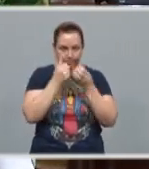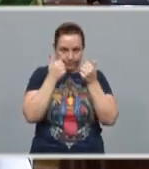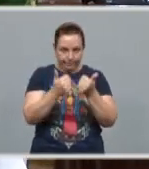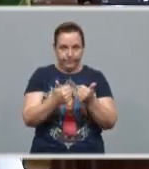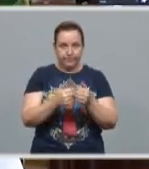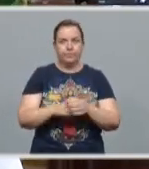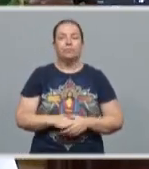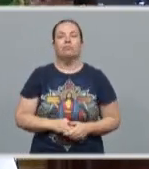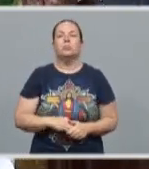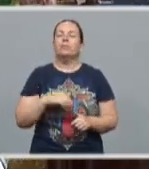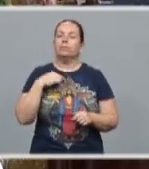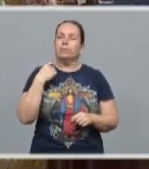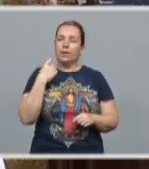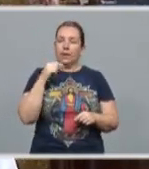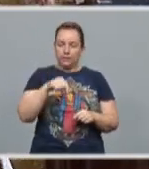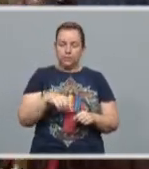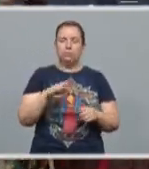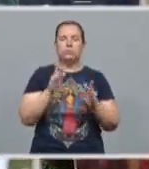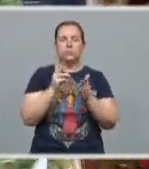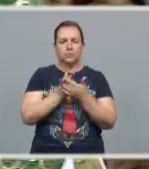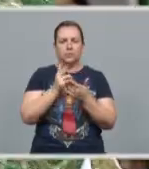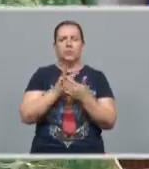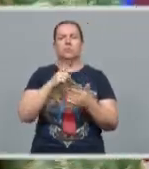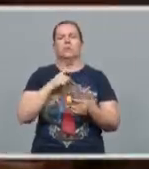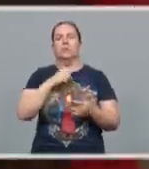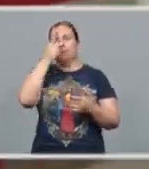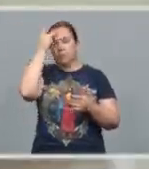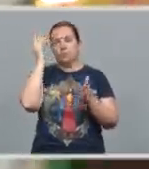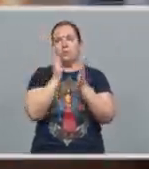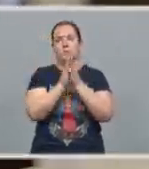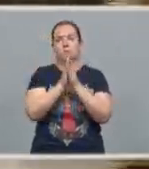nós podemos estar rezando na sua intenção.